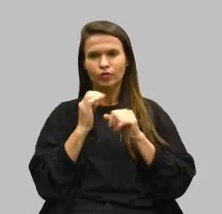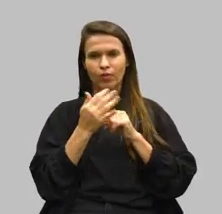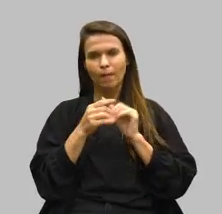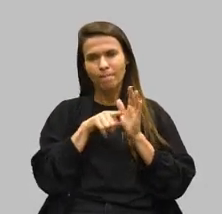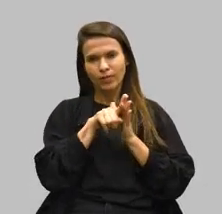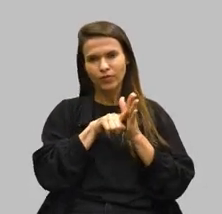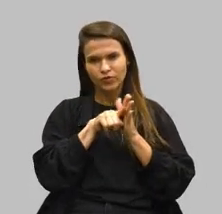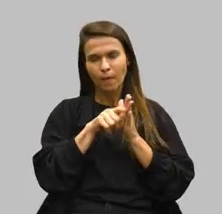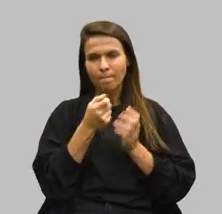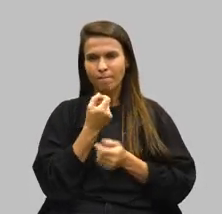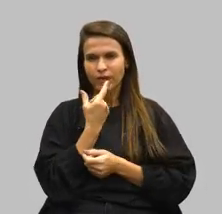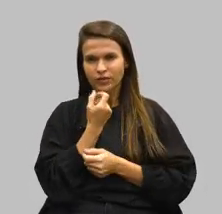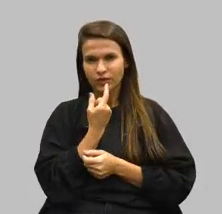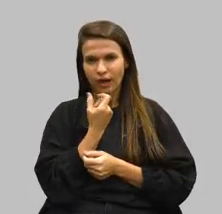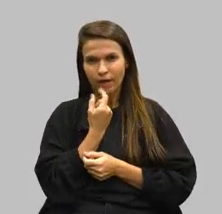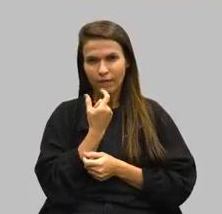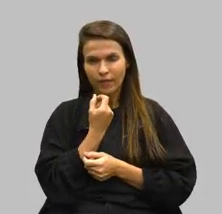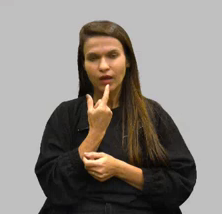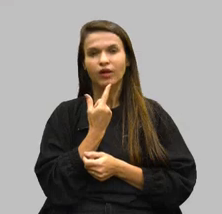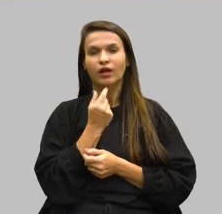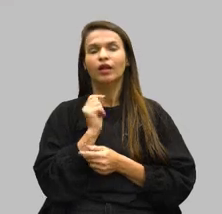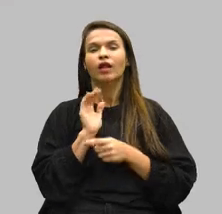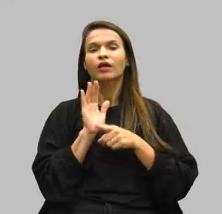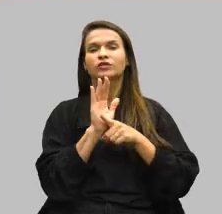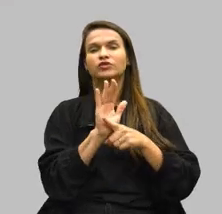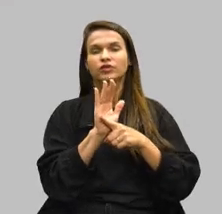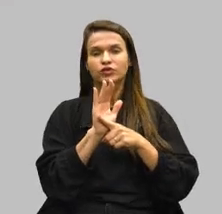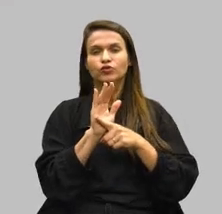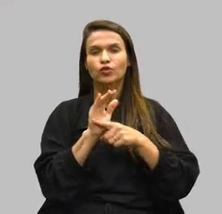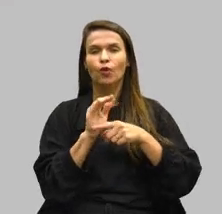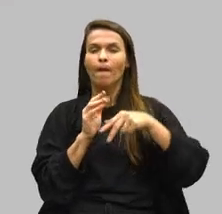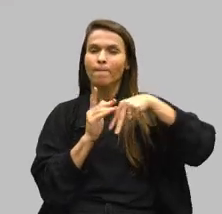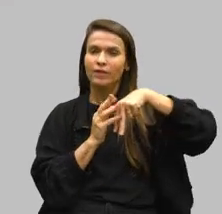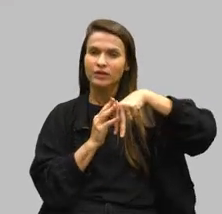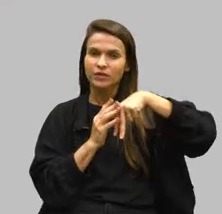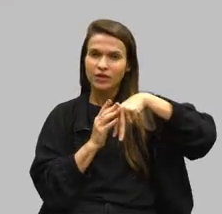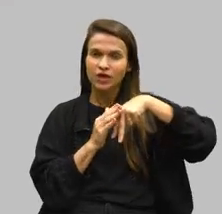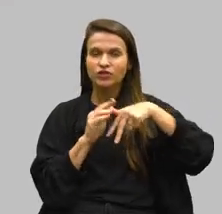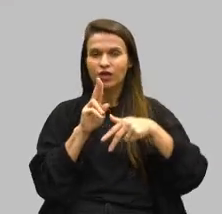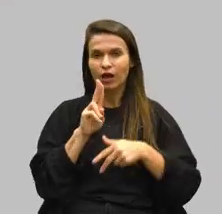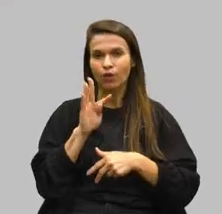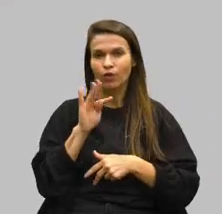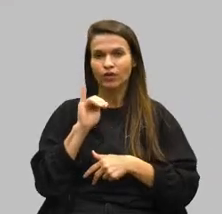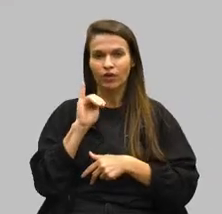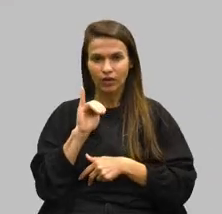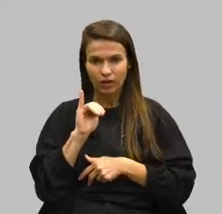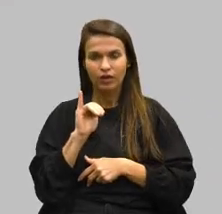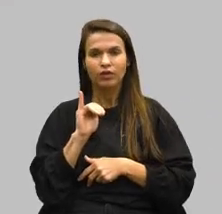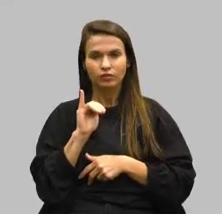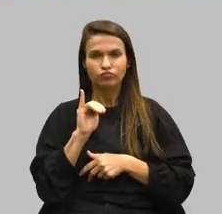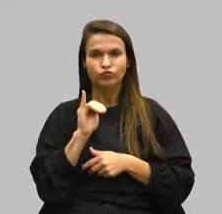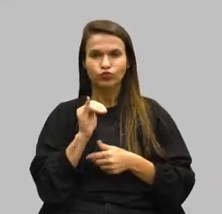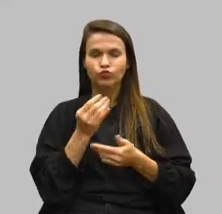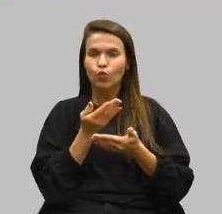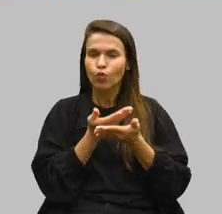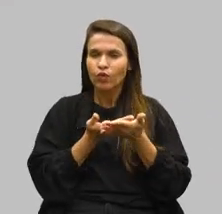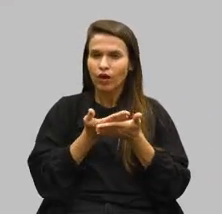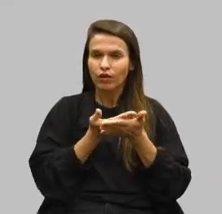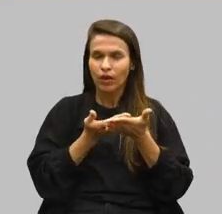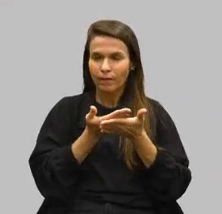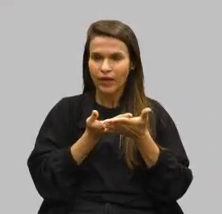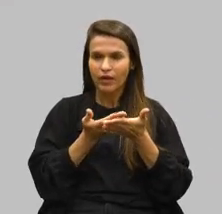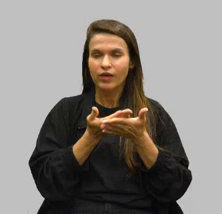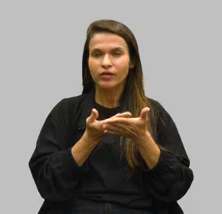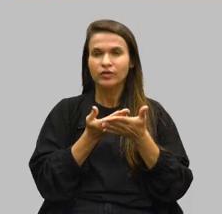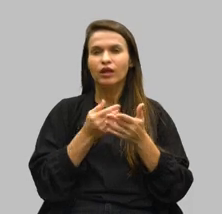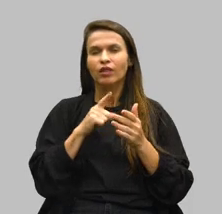de medicamentos na assistência ao paciente do covid dentro da UTI e no tratamento precoce e ele tem essa